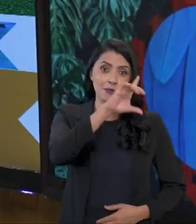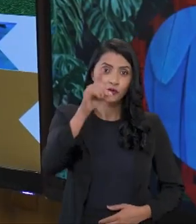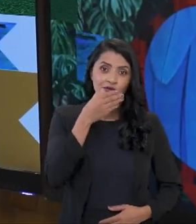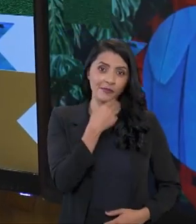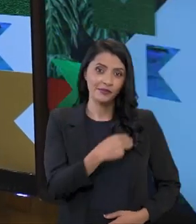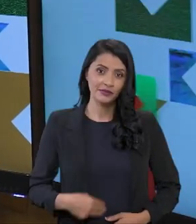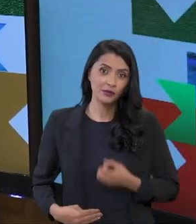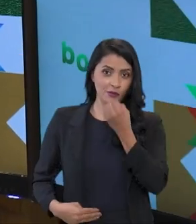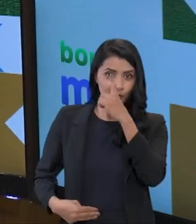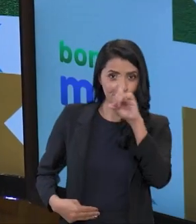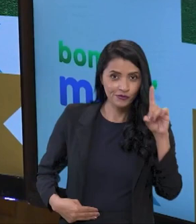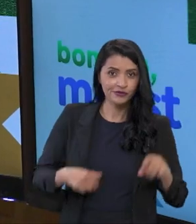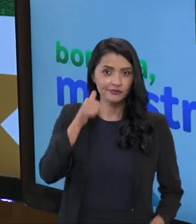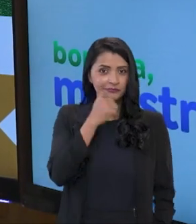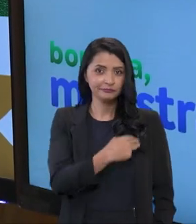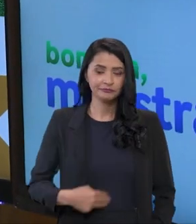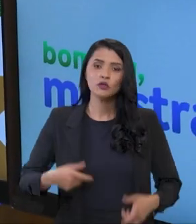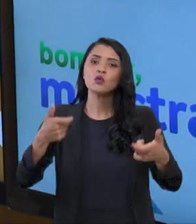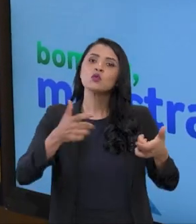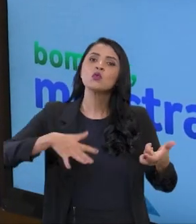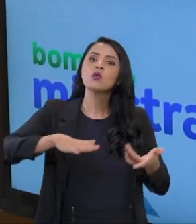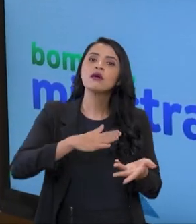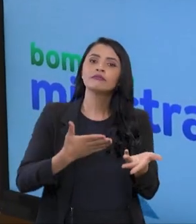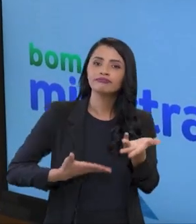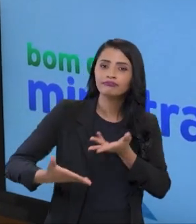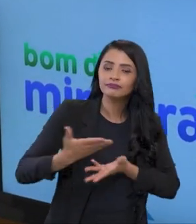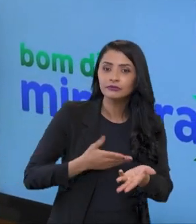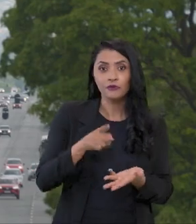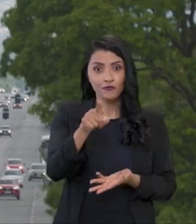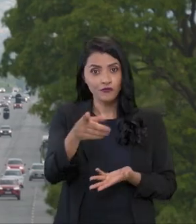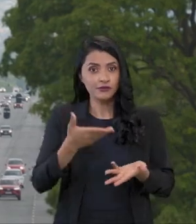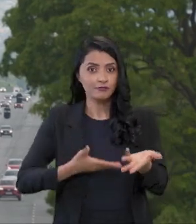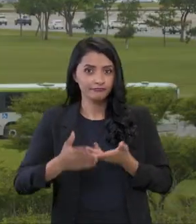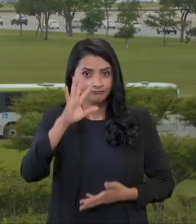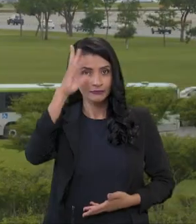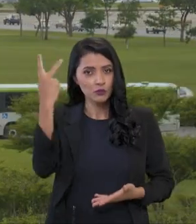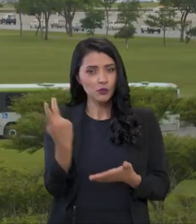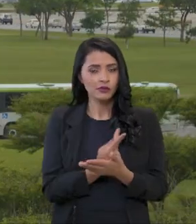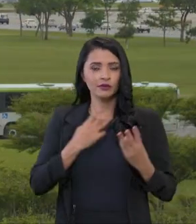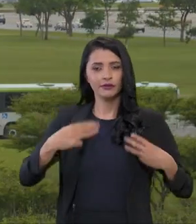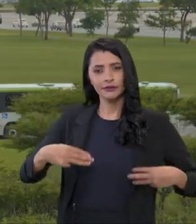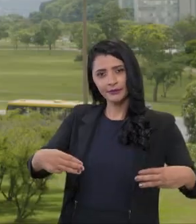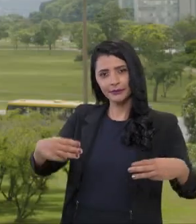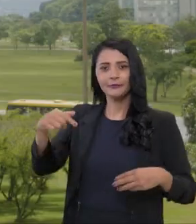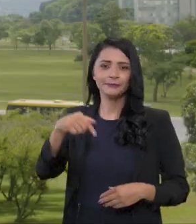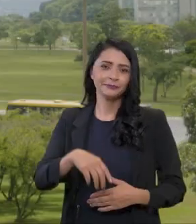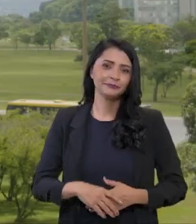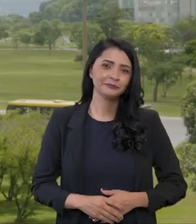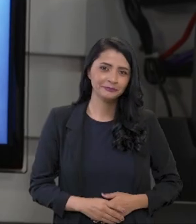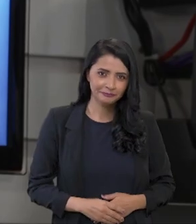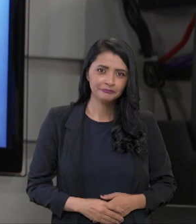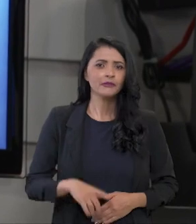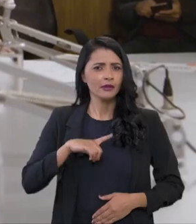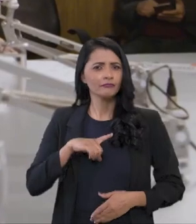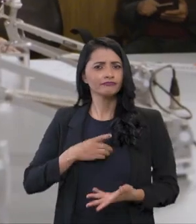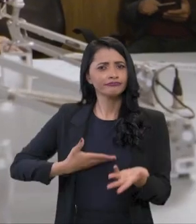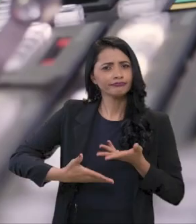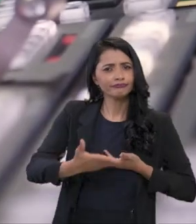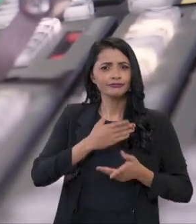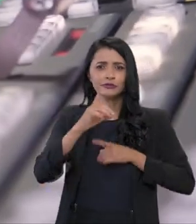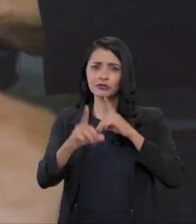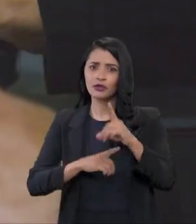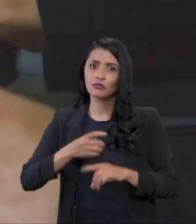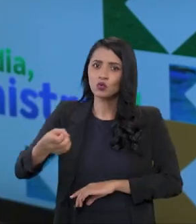Bom dia, ministro. Bom dia, ministra. Um espaço de interação entre você e as decisões tomadas na Esplanada dos Ministérios.